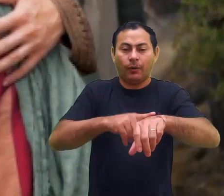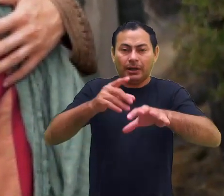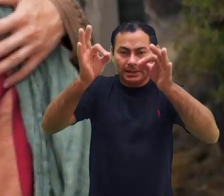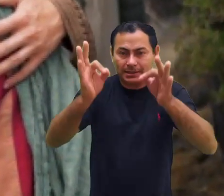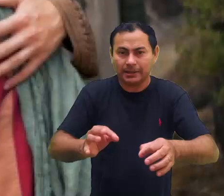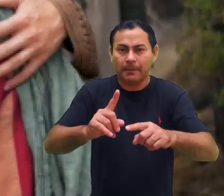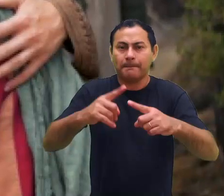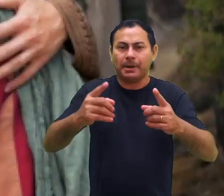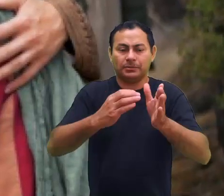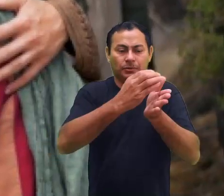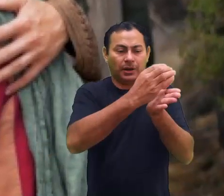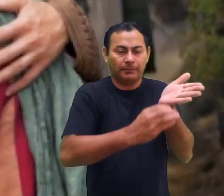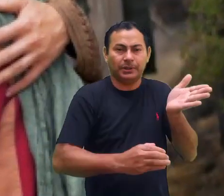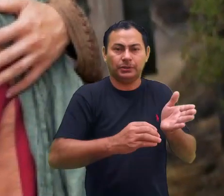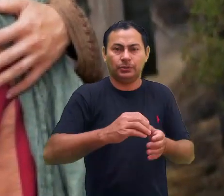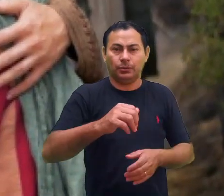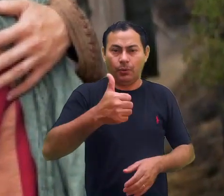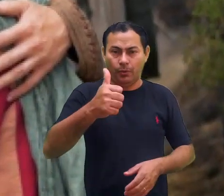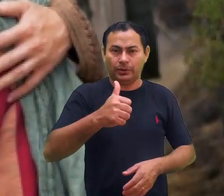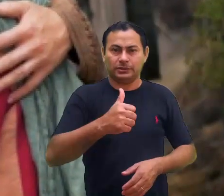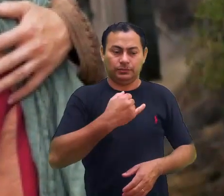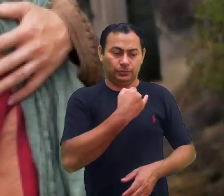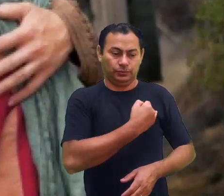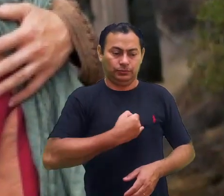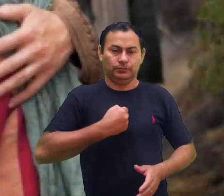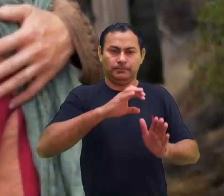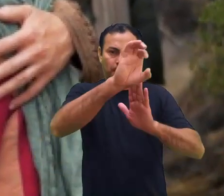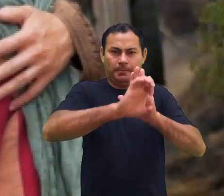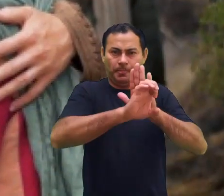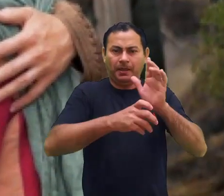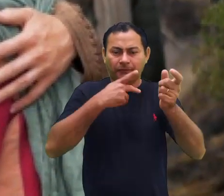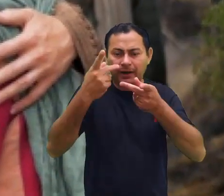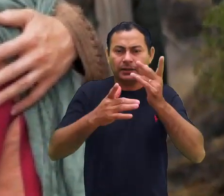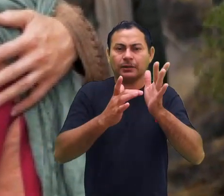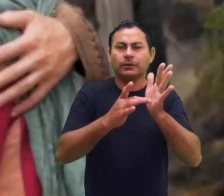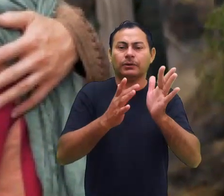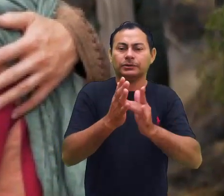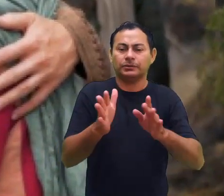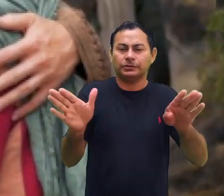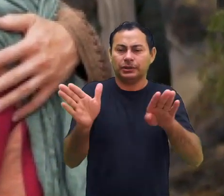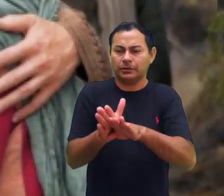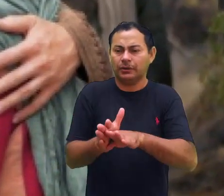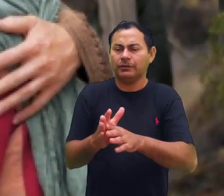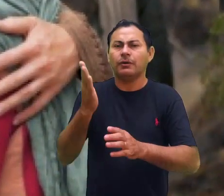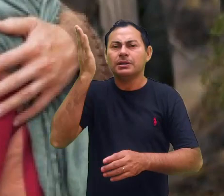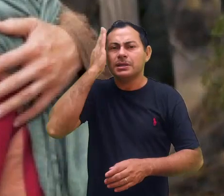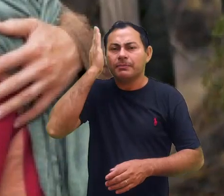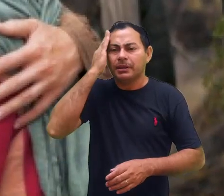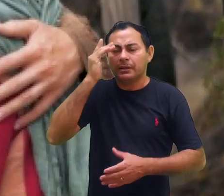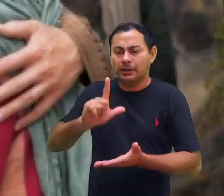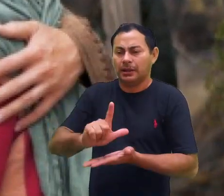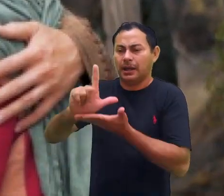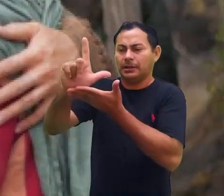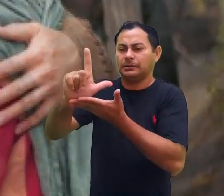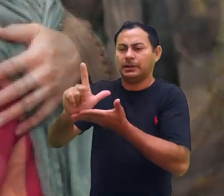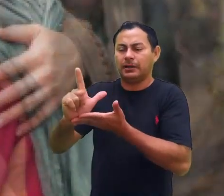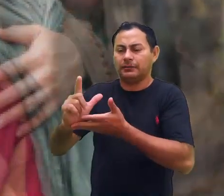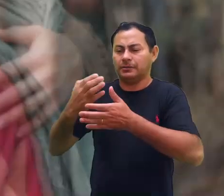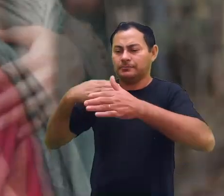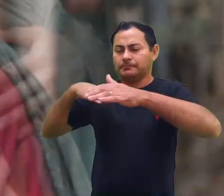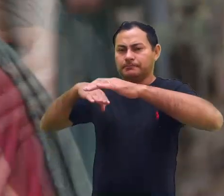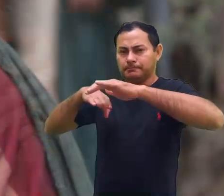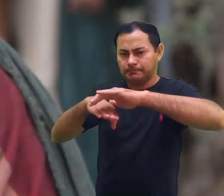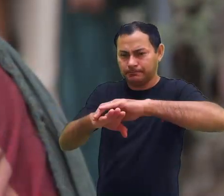certa. Mas o capítulo 11 de João conta que quando ele chegou e ficou sabendo que Lázaro